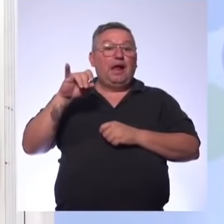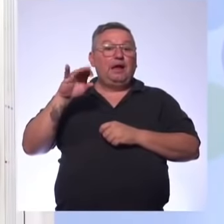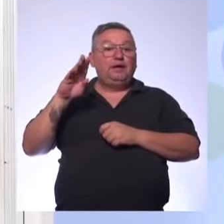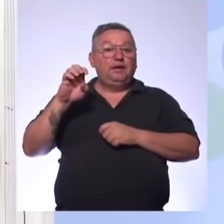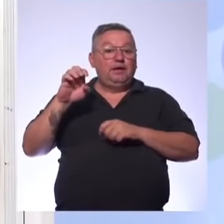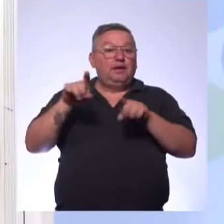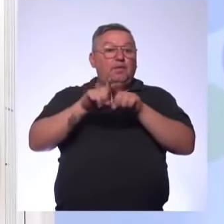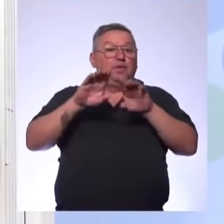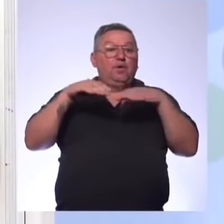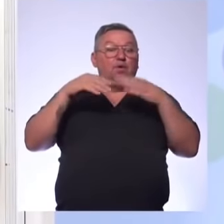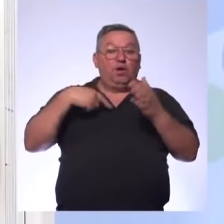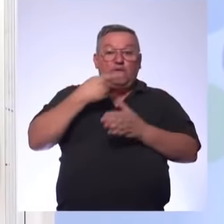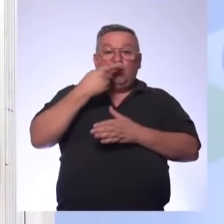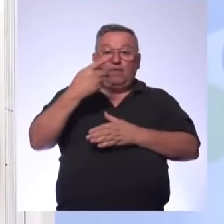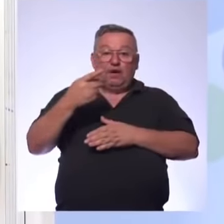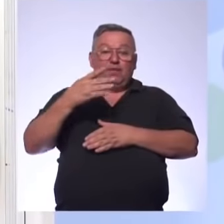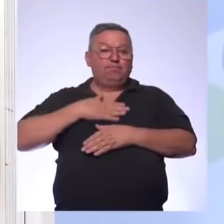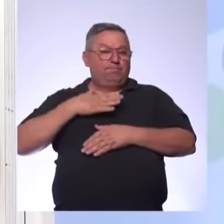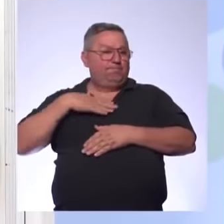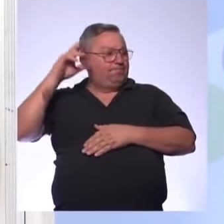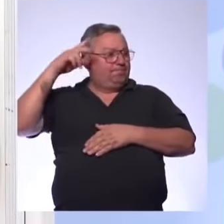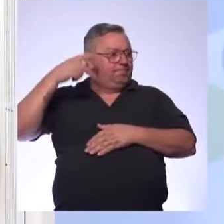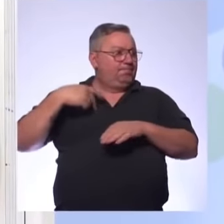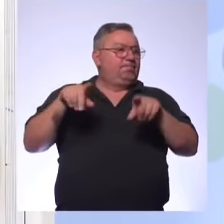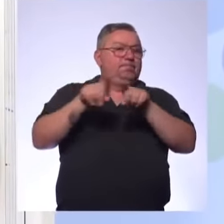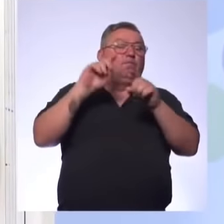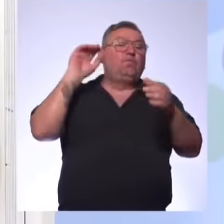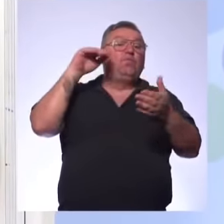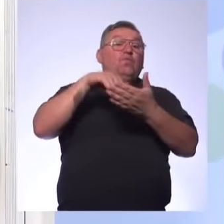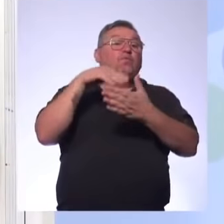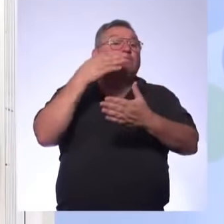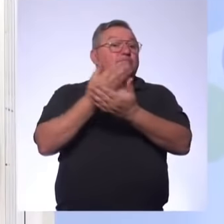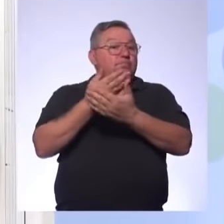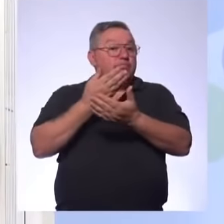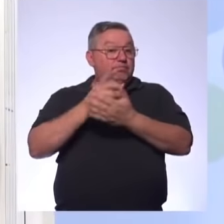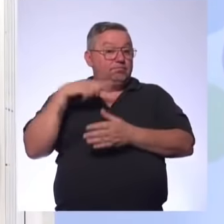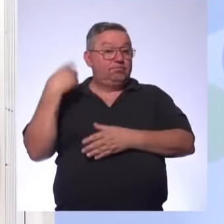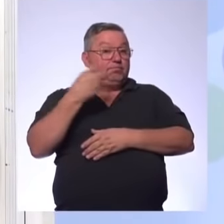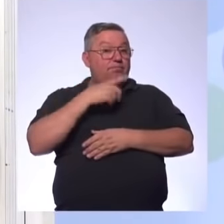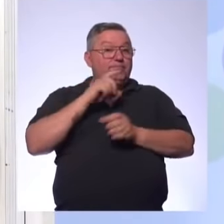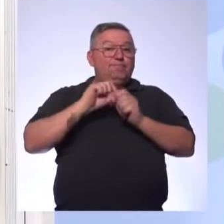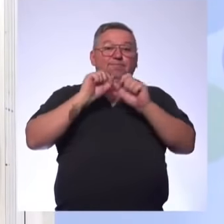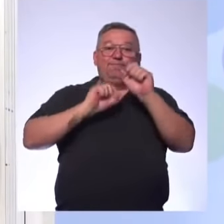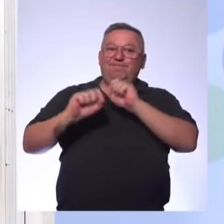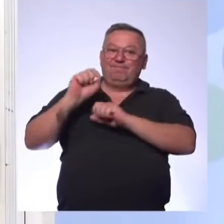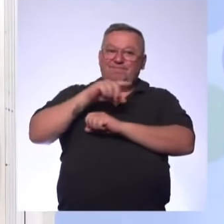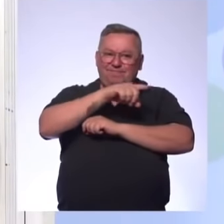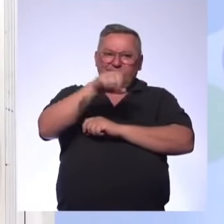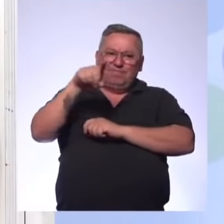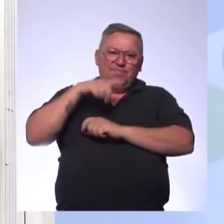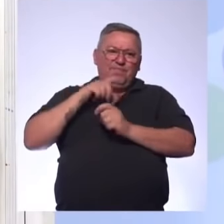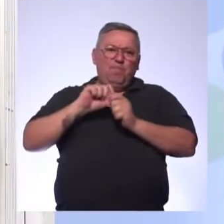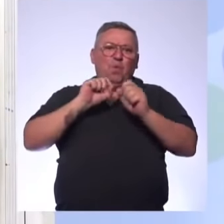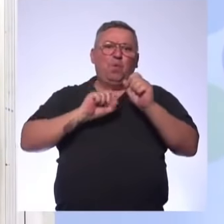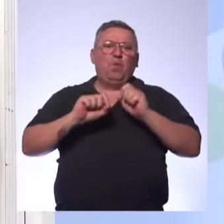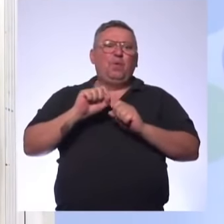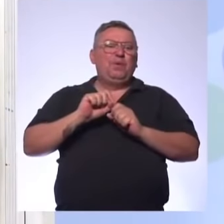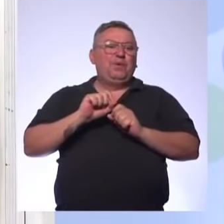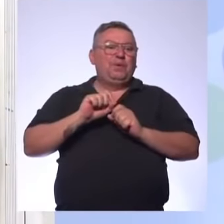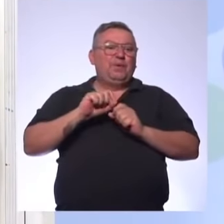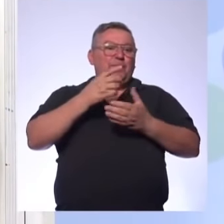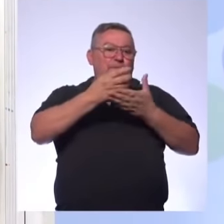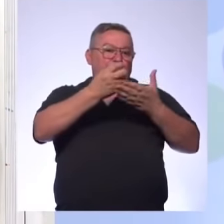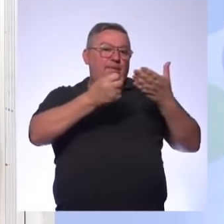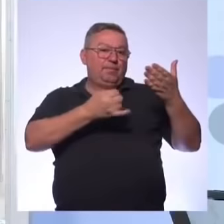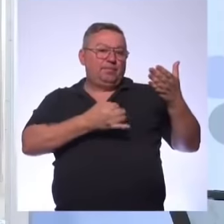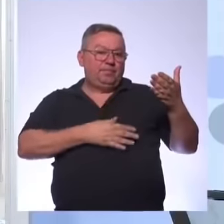look like quando eu vou falar de mim e também no final da aula nós temos que fazer o que vocês tinham fazer vai